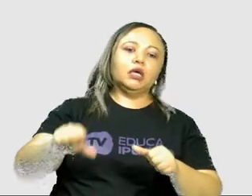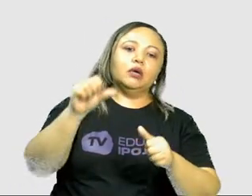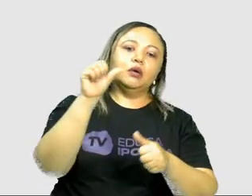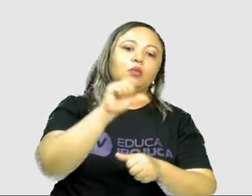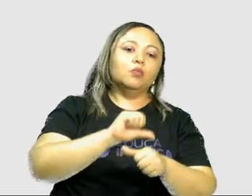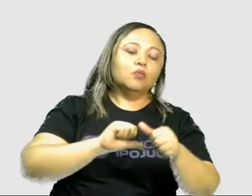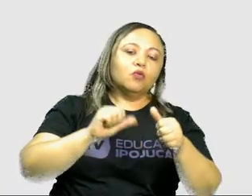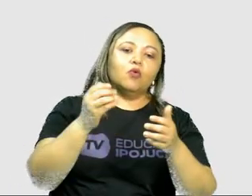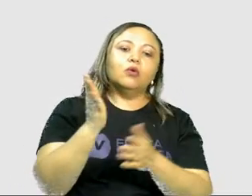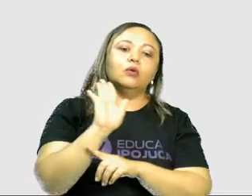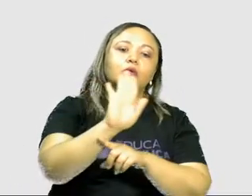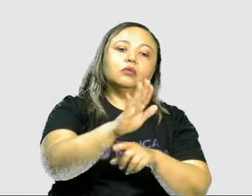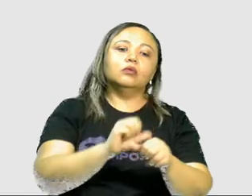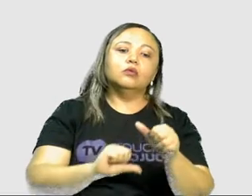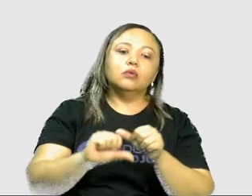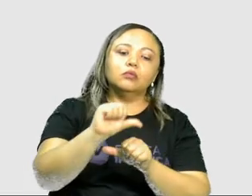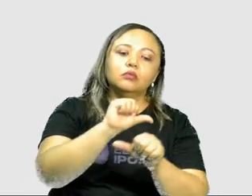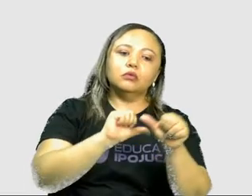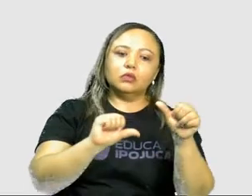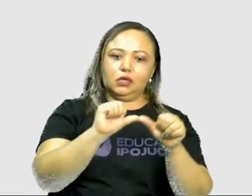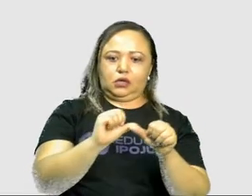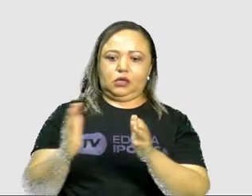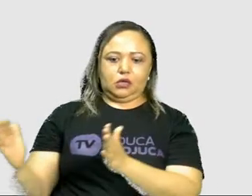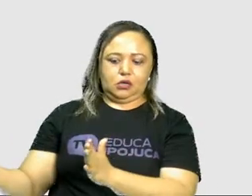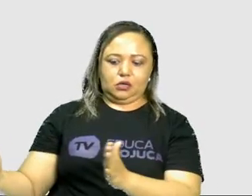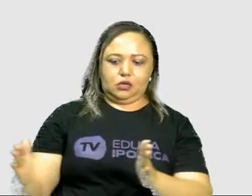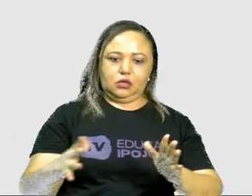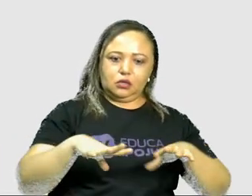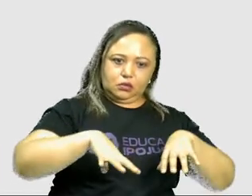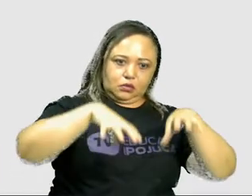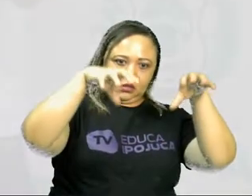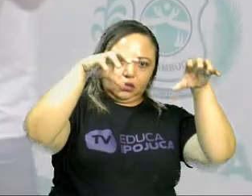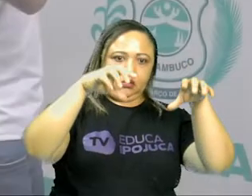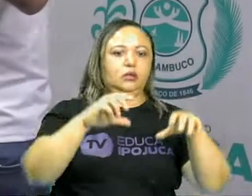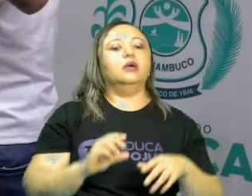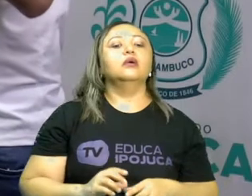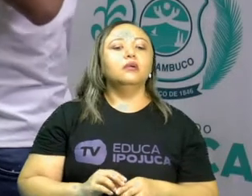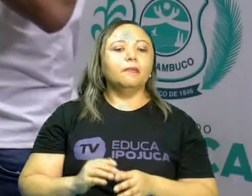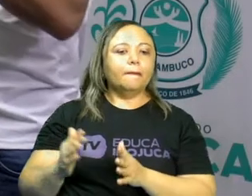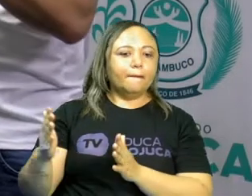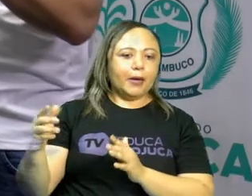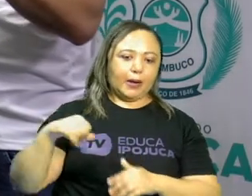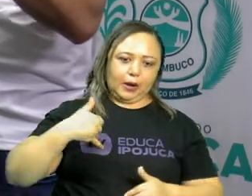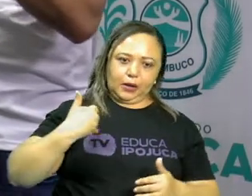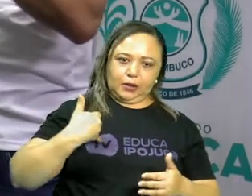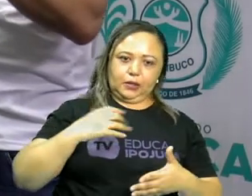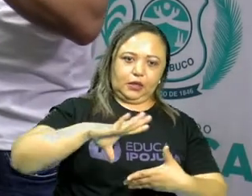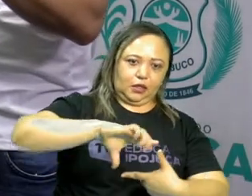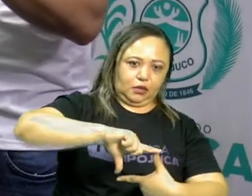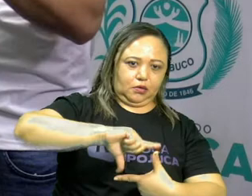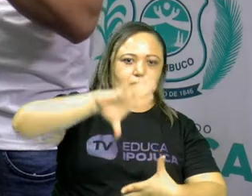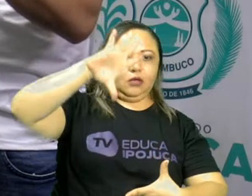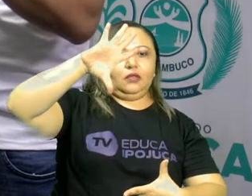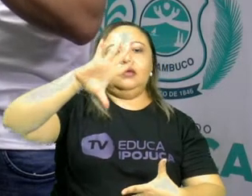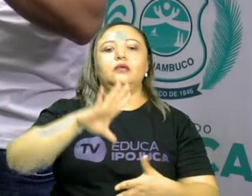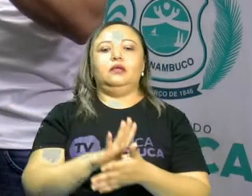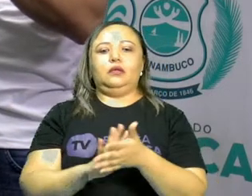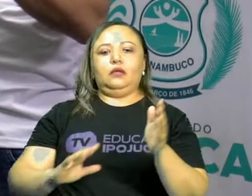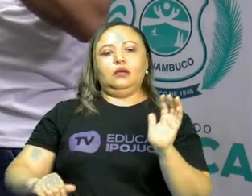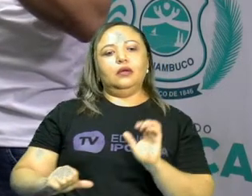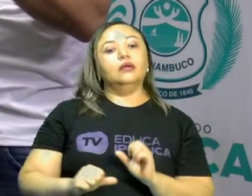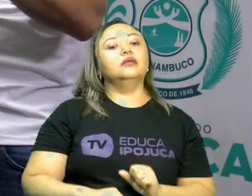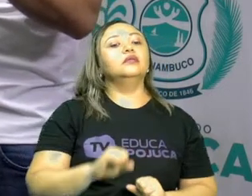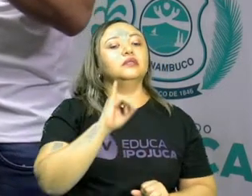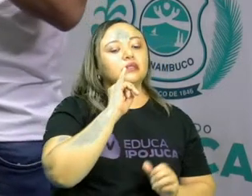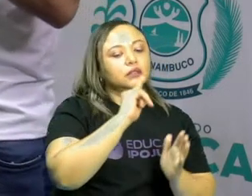para a idade moderna responda aí no seu caderno simples um processo composto de ruim para